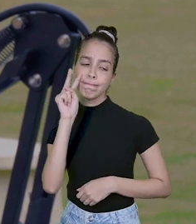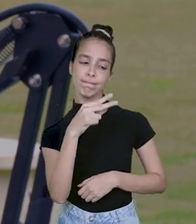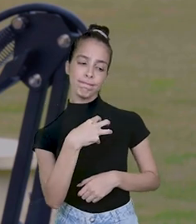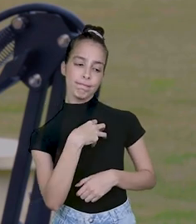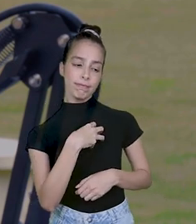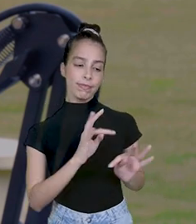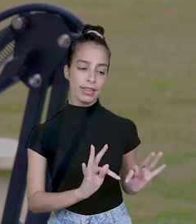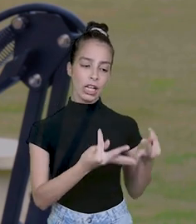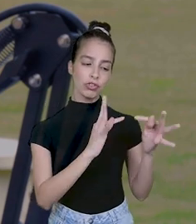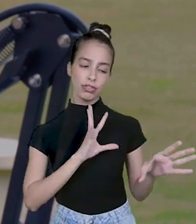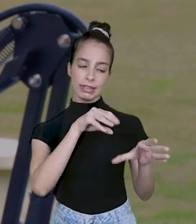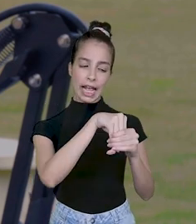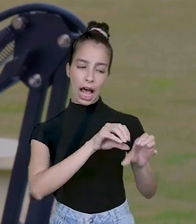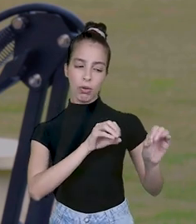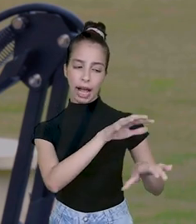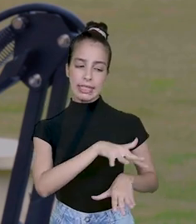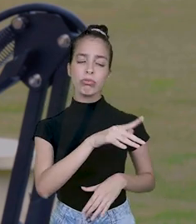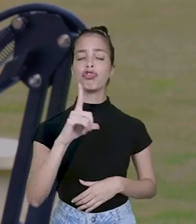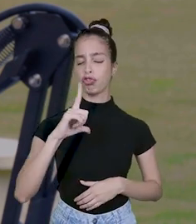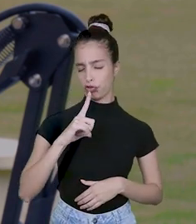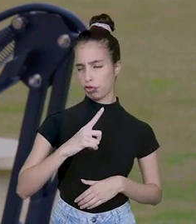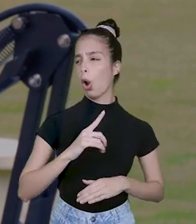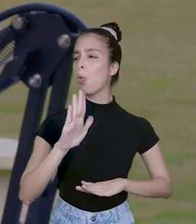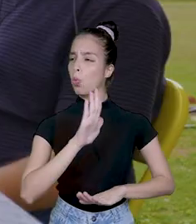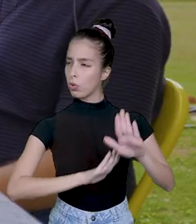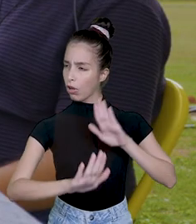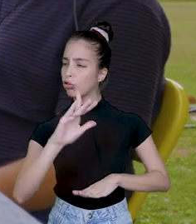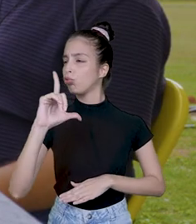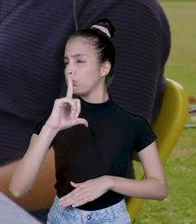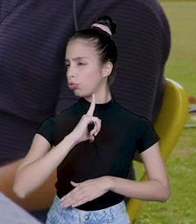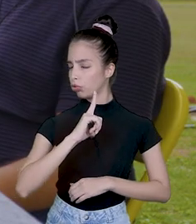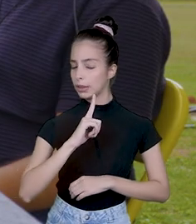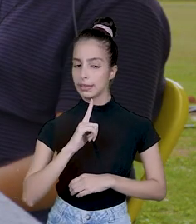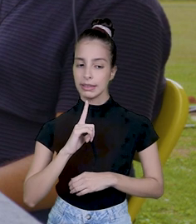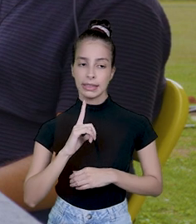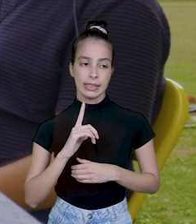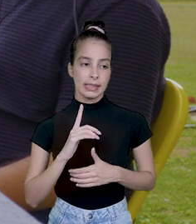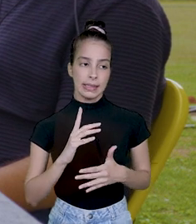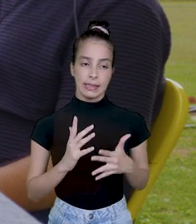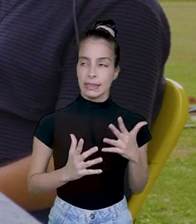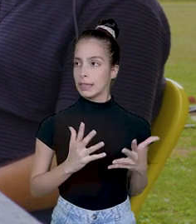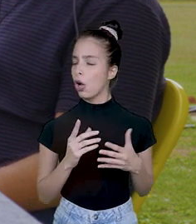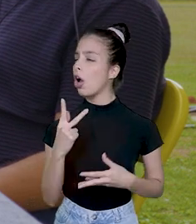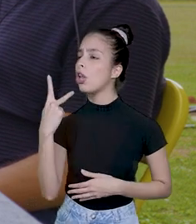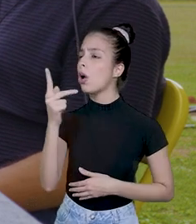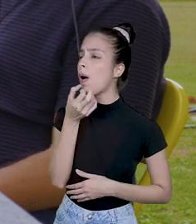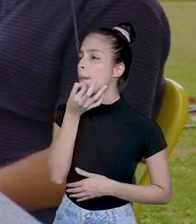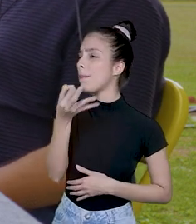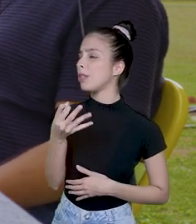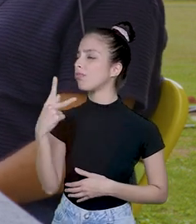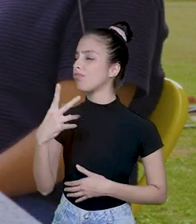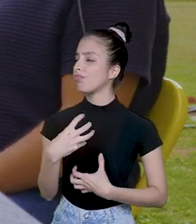alguma alguns cuidados sendo tomados nesse sentido alguns cuidados sendo tomados de